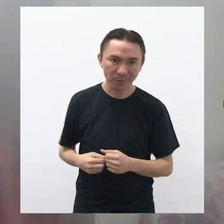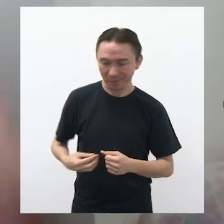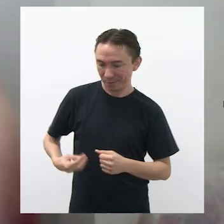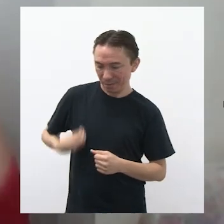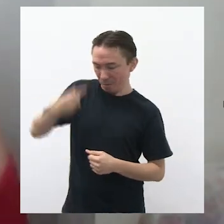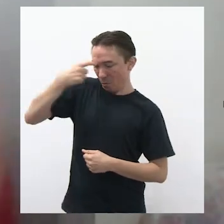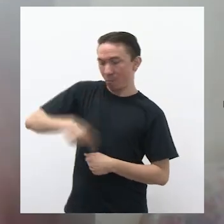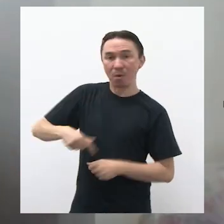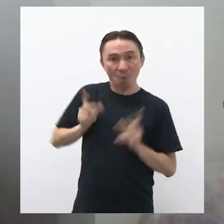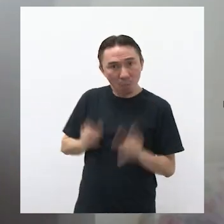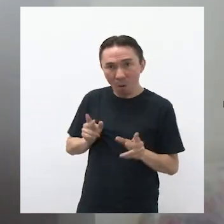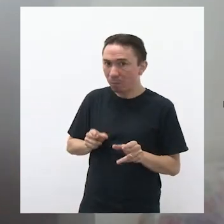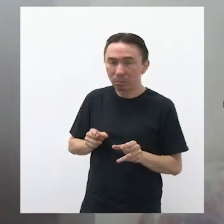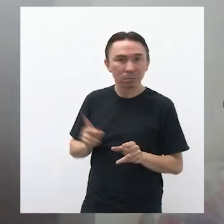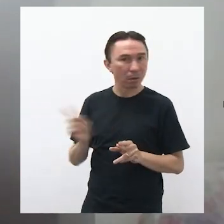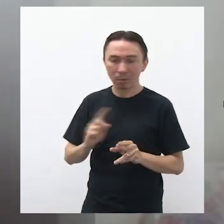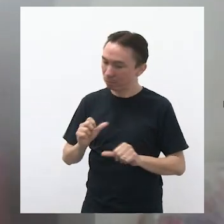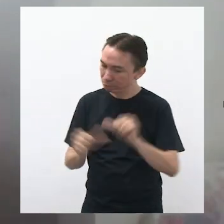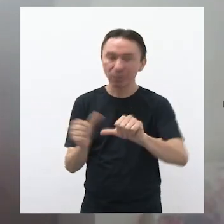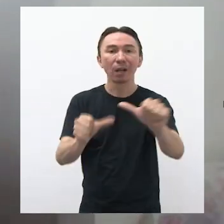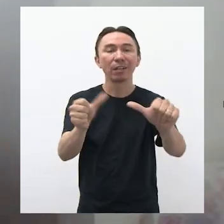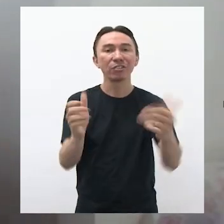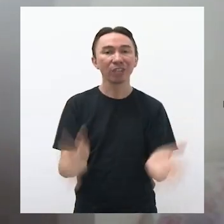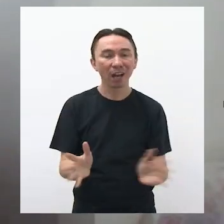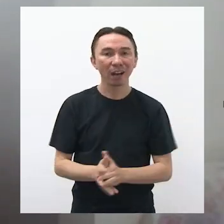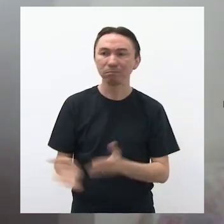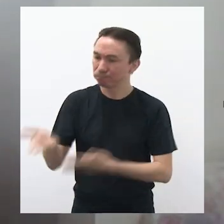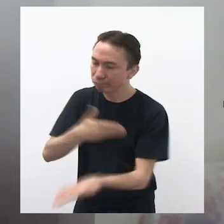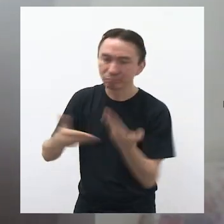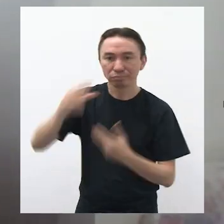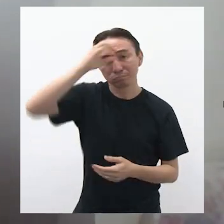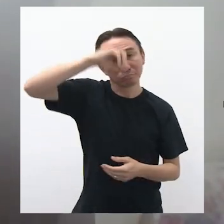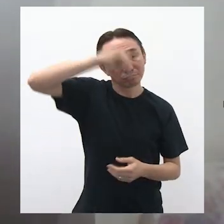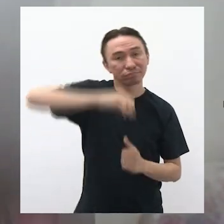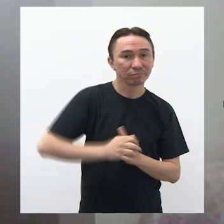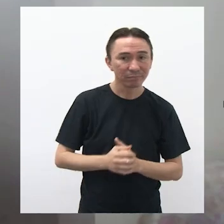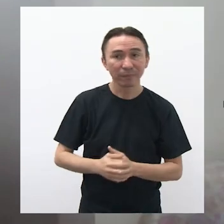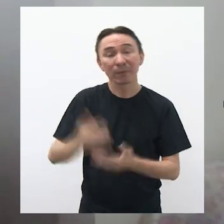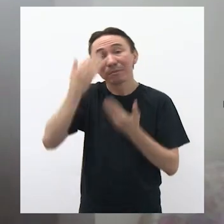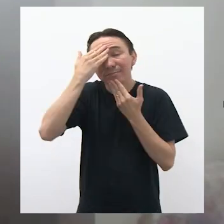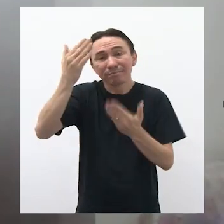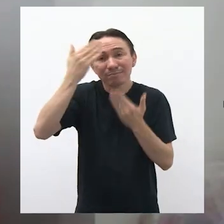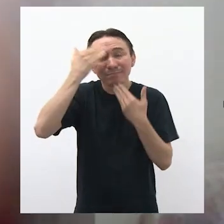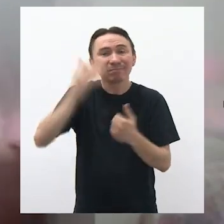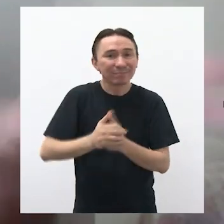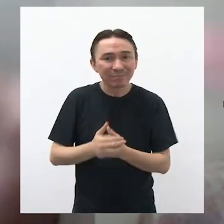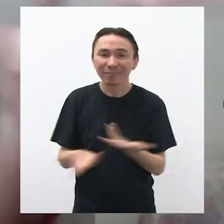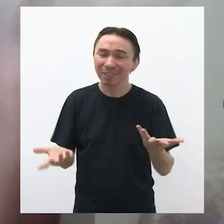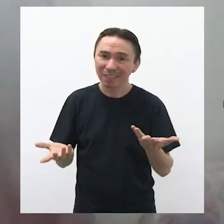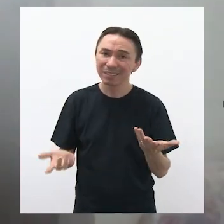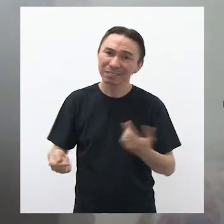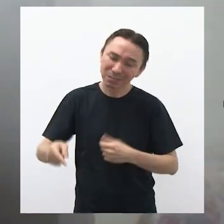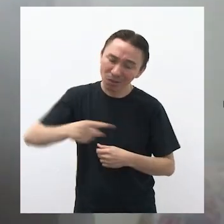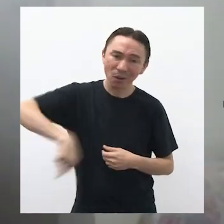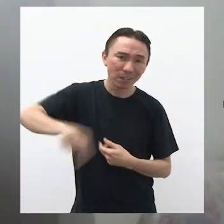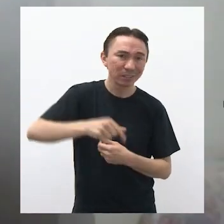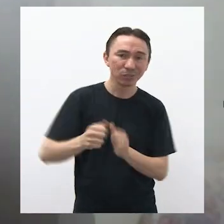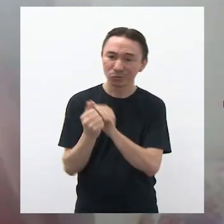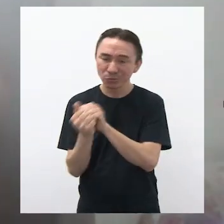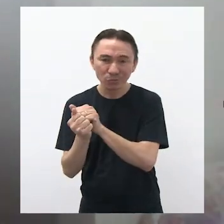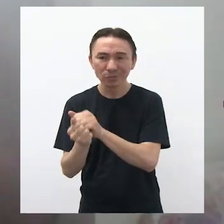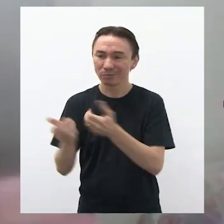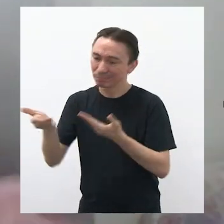eu agradeço imensamente a possibilidade que a vida tem me dado de poder fazer essa troca com vocês.